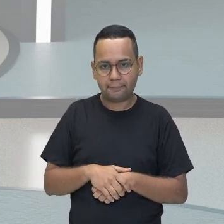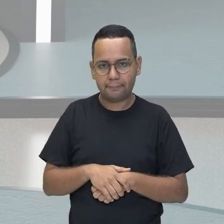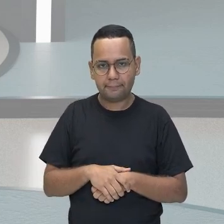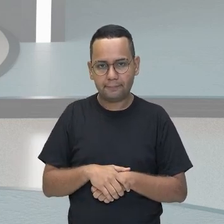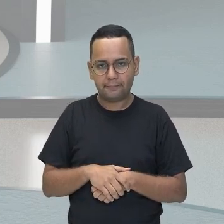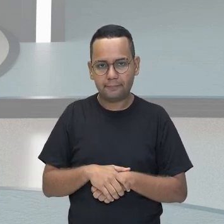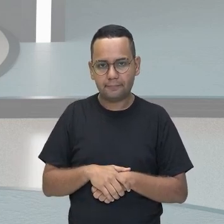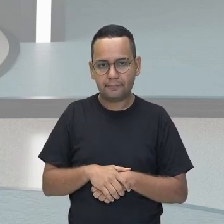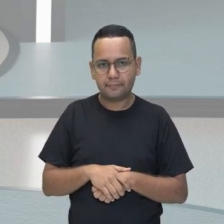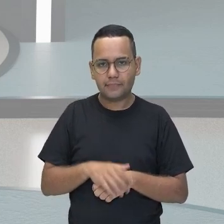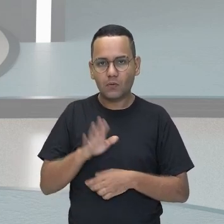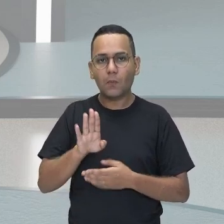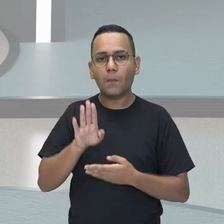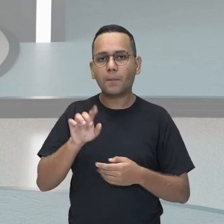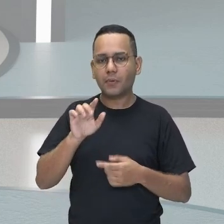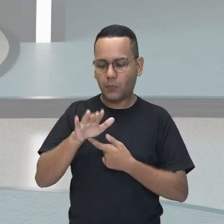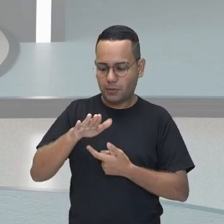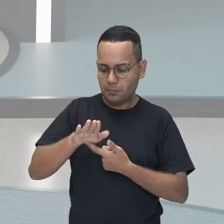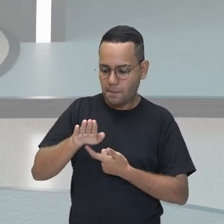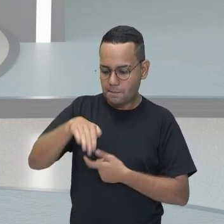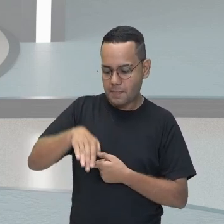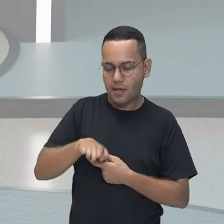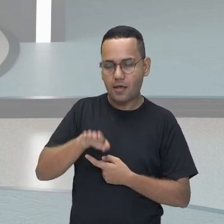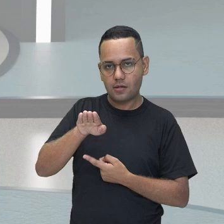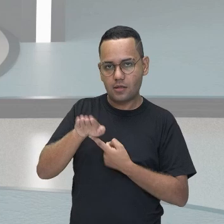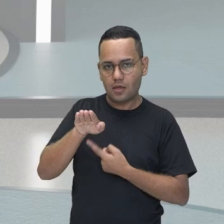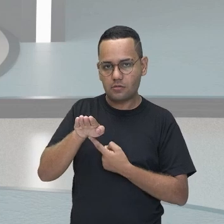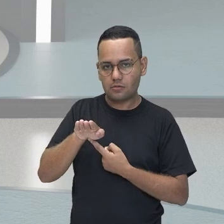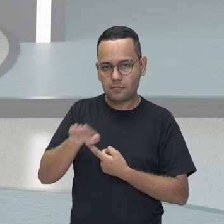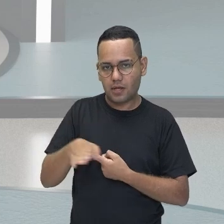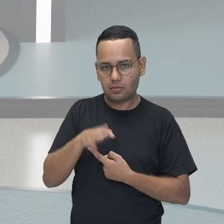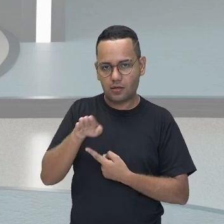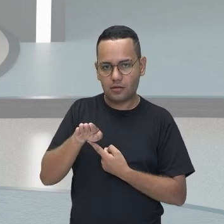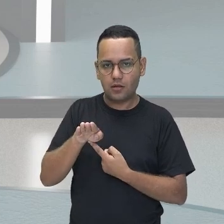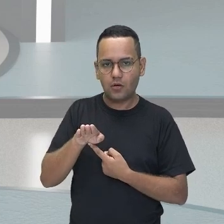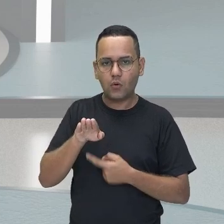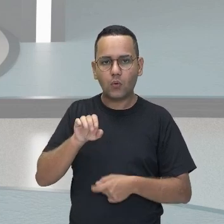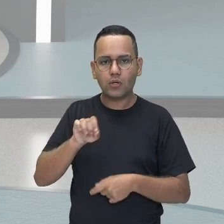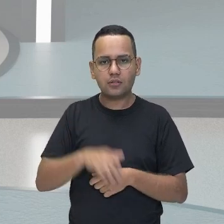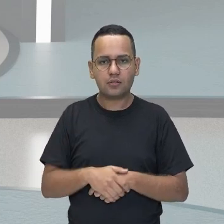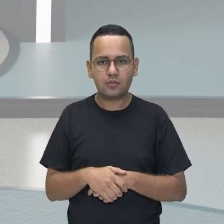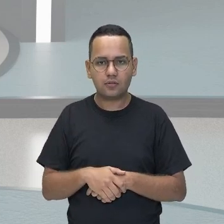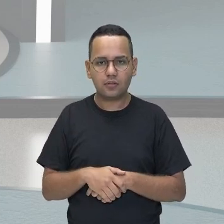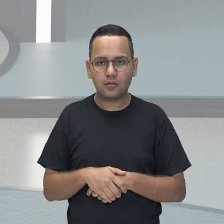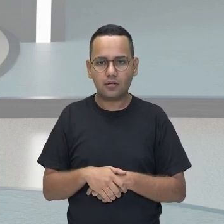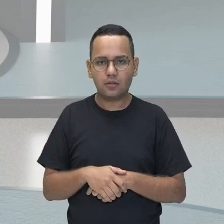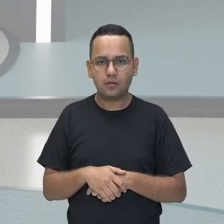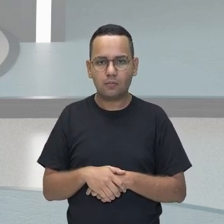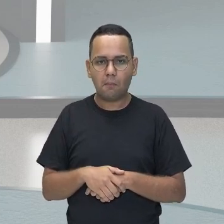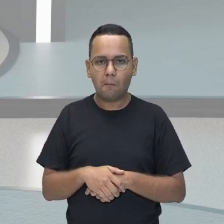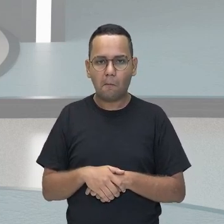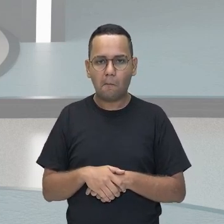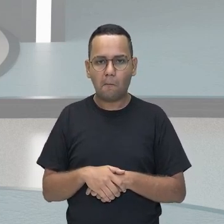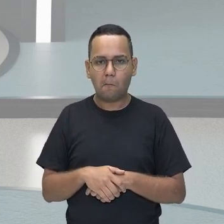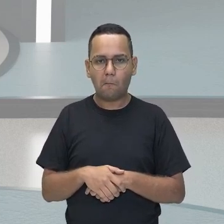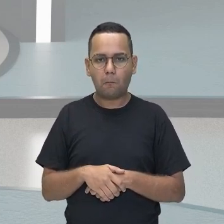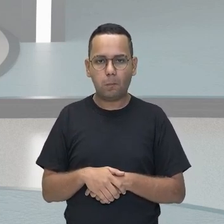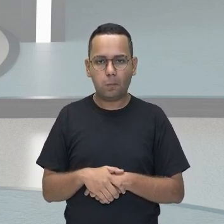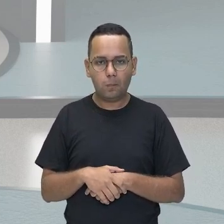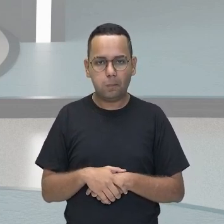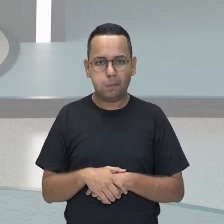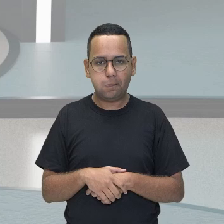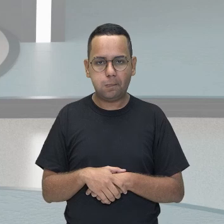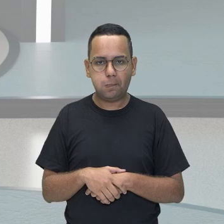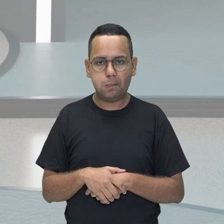rotaciona ligeiramente para dentro. Essa é a pisada correta, pois ela absorve aí o choque e claro,